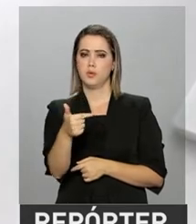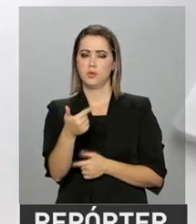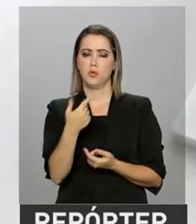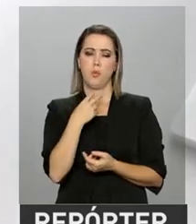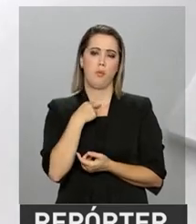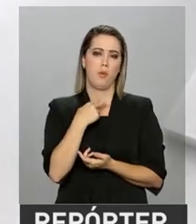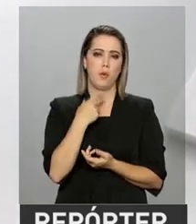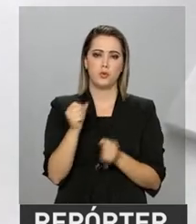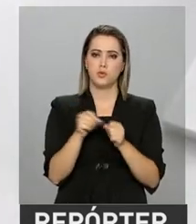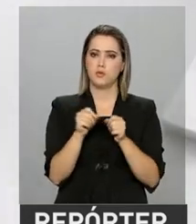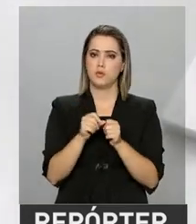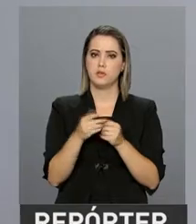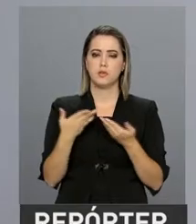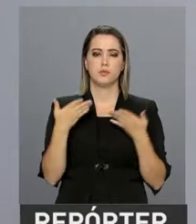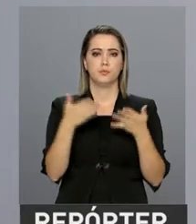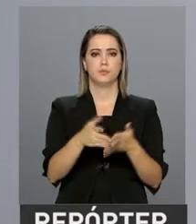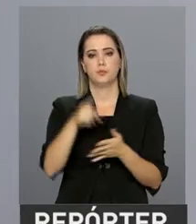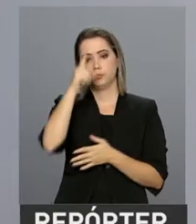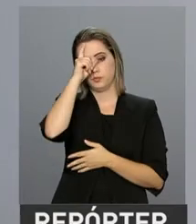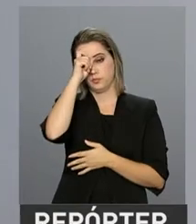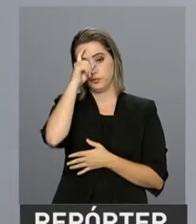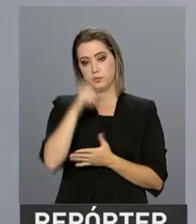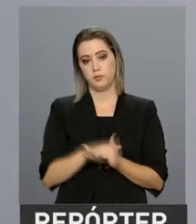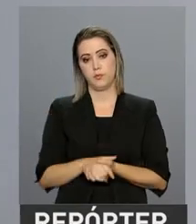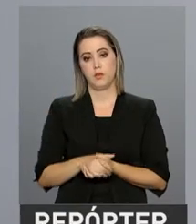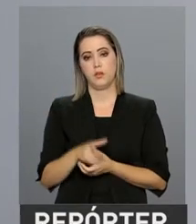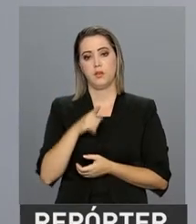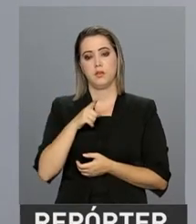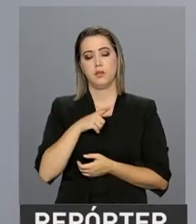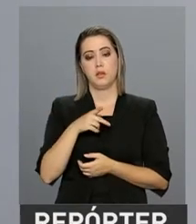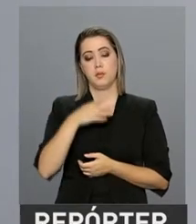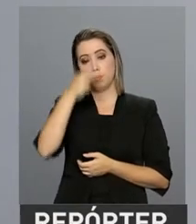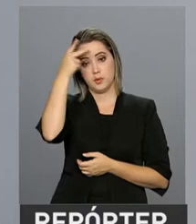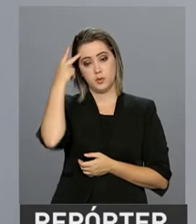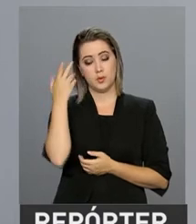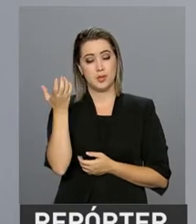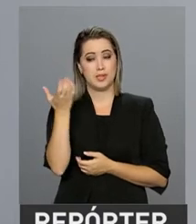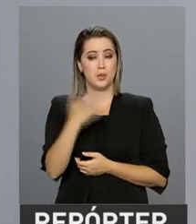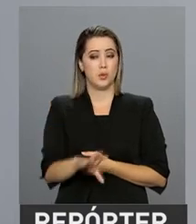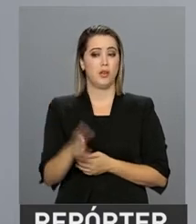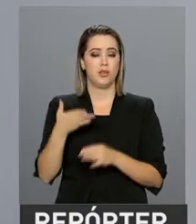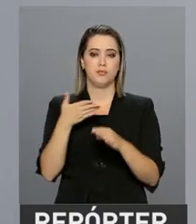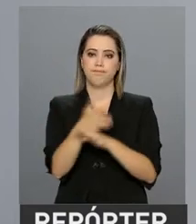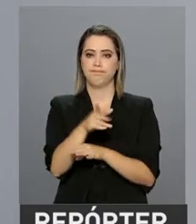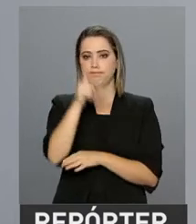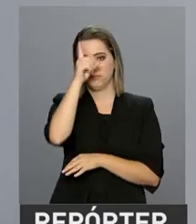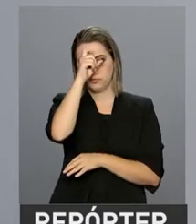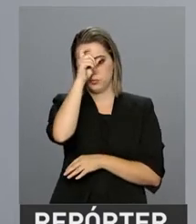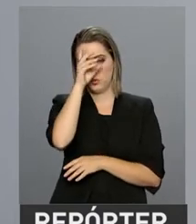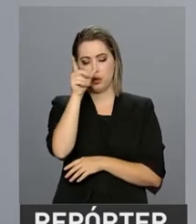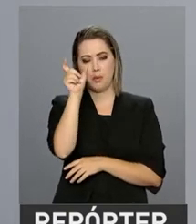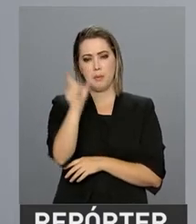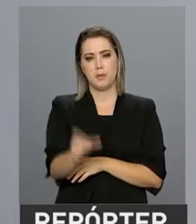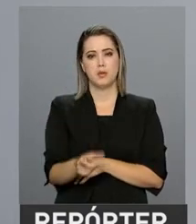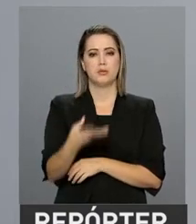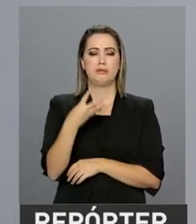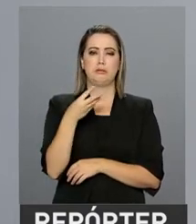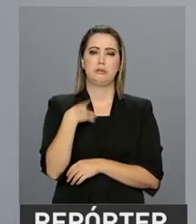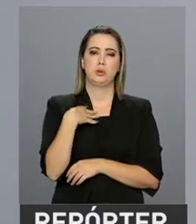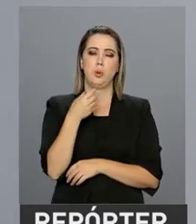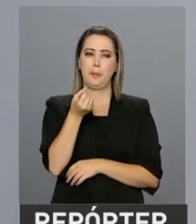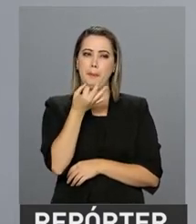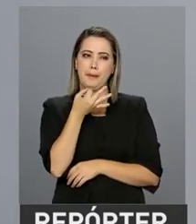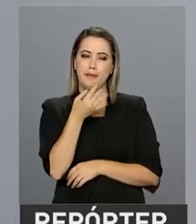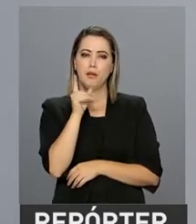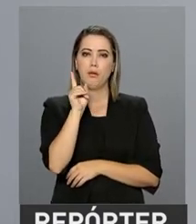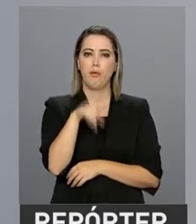o teste na rede pública existem pessoas que não querem acessar o serviço público pessoas que acham que podem